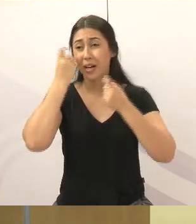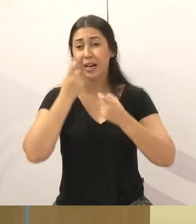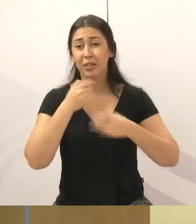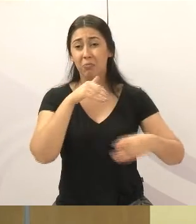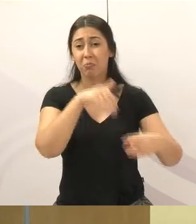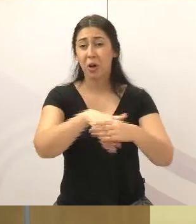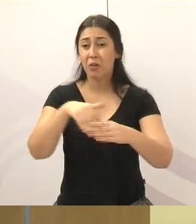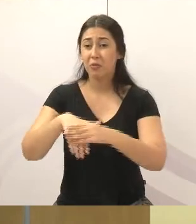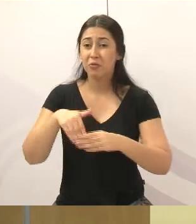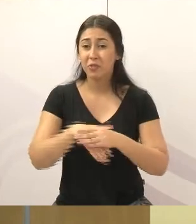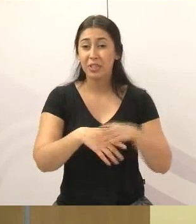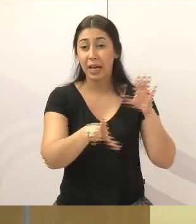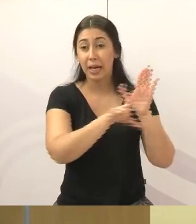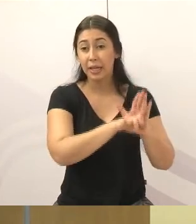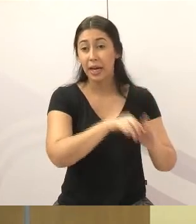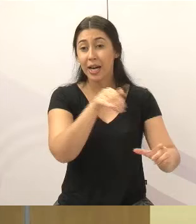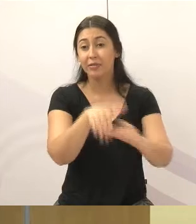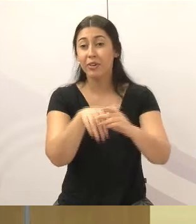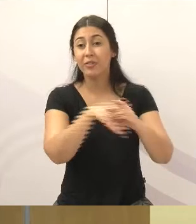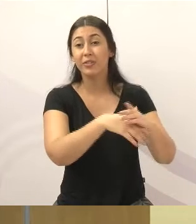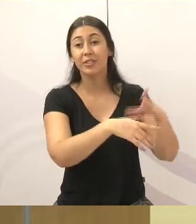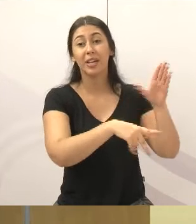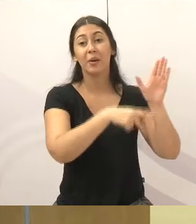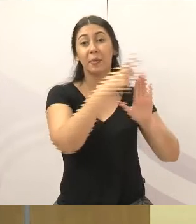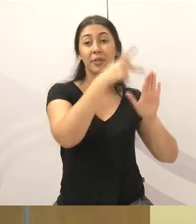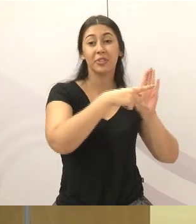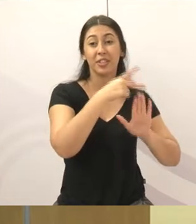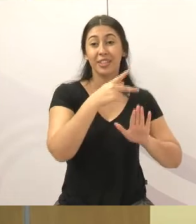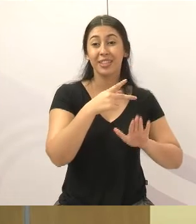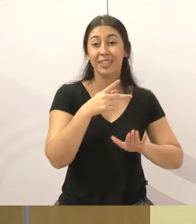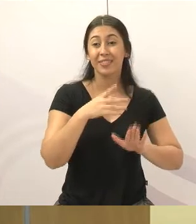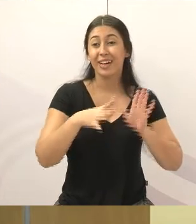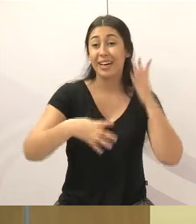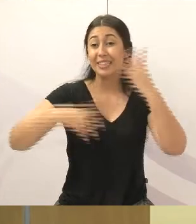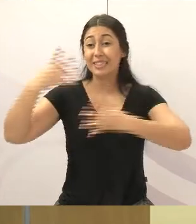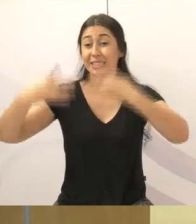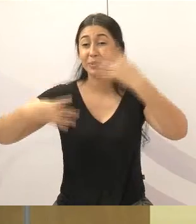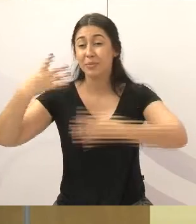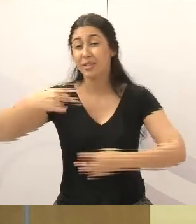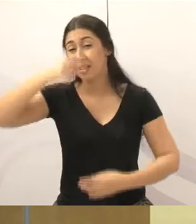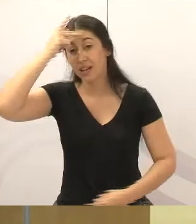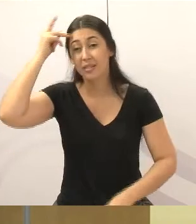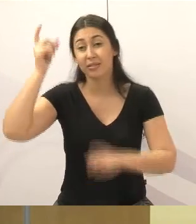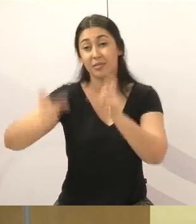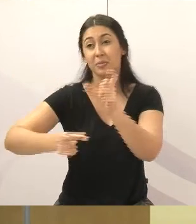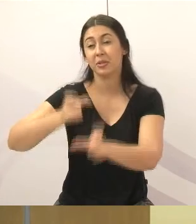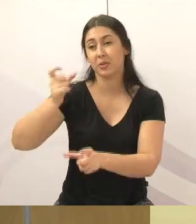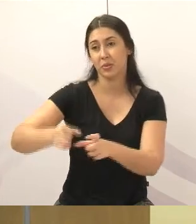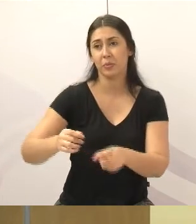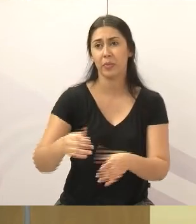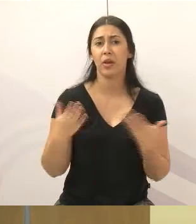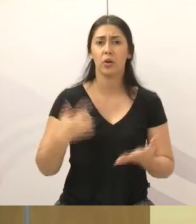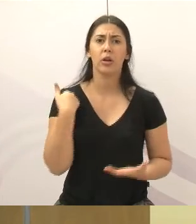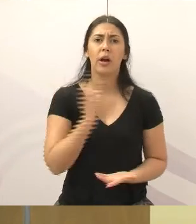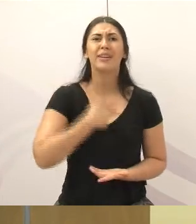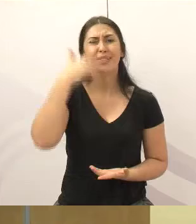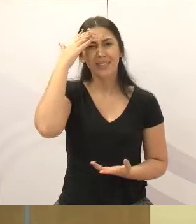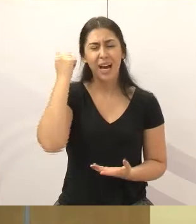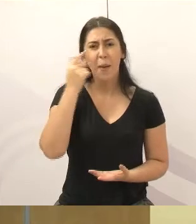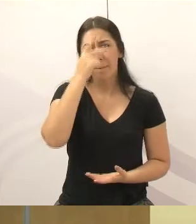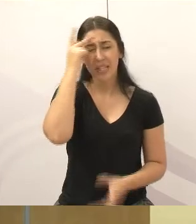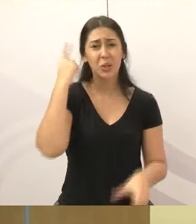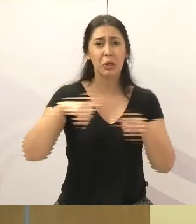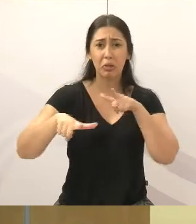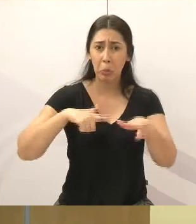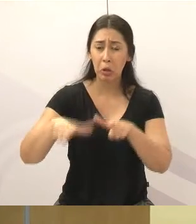algum projeto, aonde você vai onerar mais ainda as pessoas. Hoje todo mundo sabe que o trabalhador está passando por uma crise,